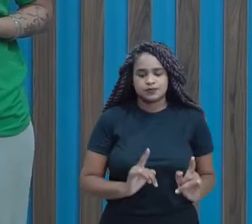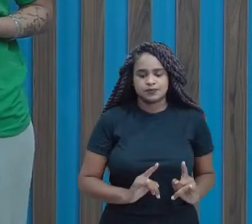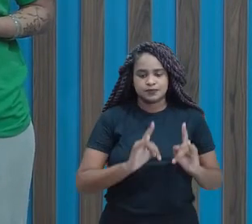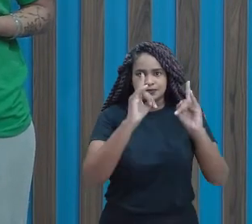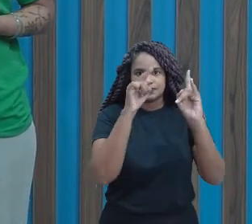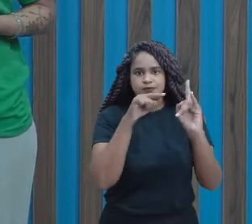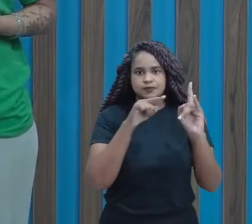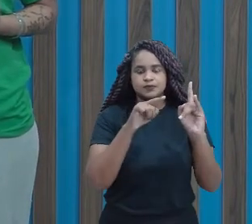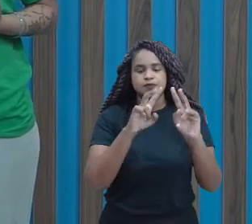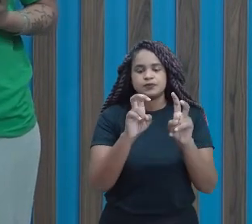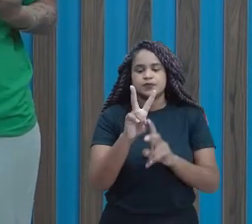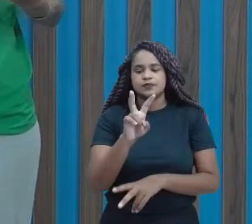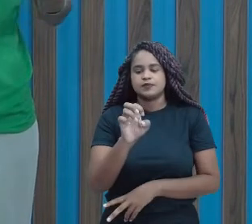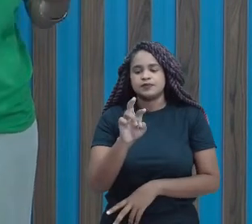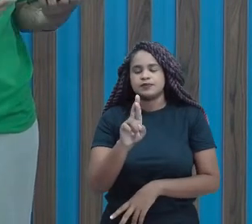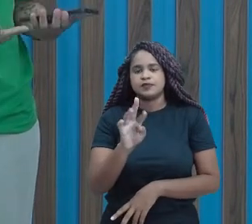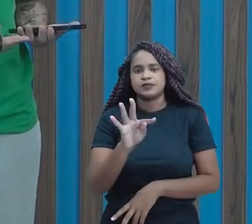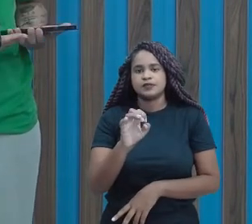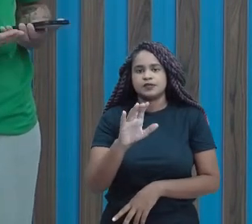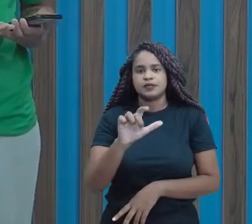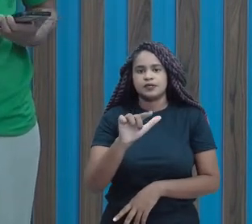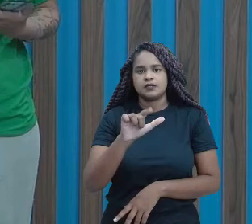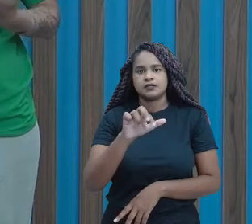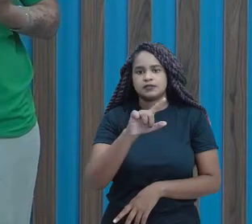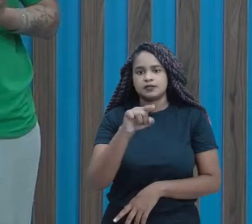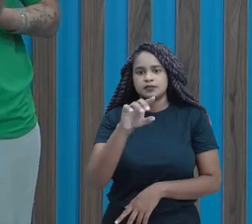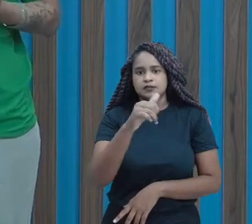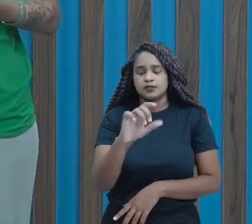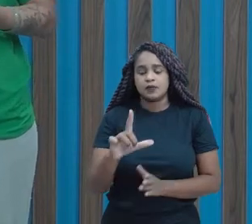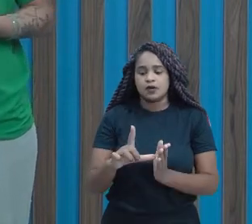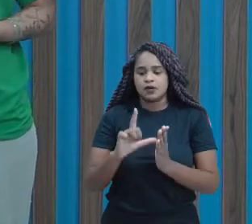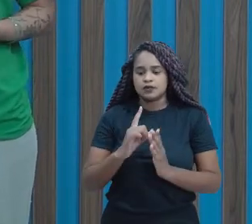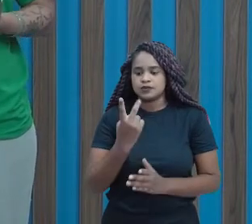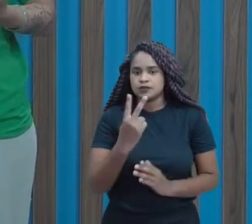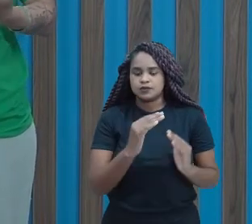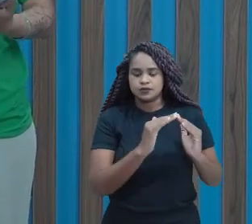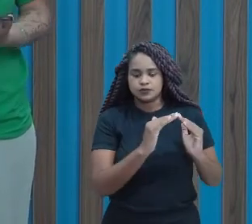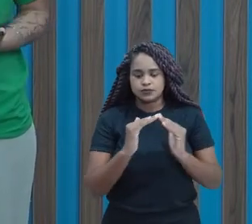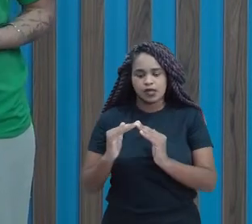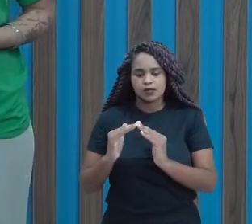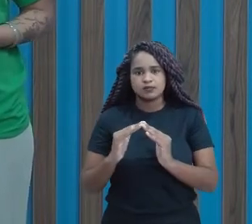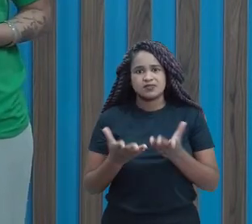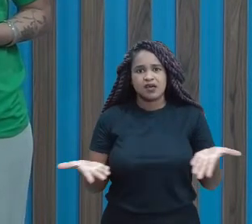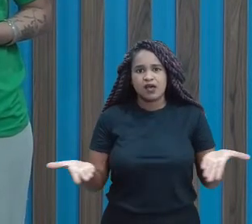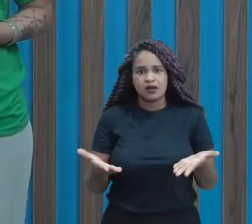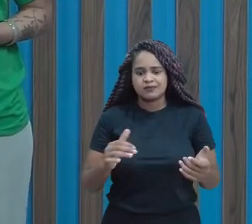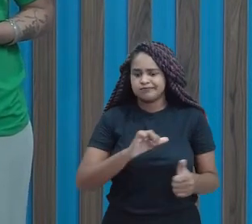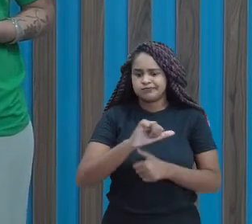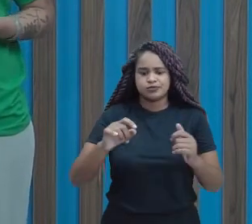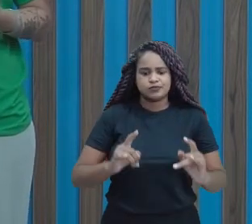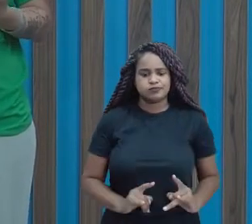da verticalização, né, onde morava uma família, agora estão morando 30 e com aquela mesma